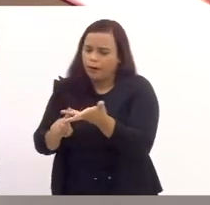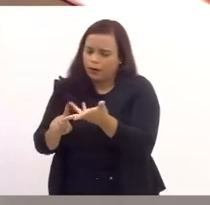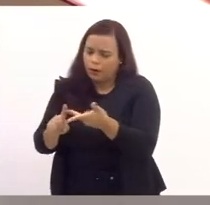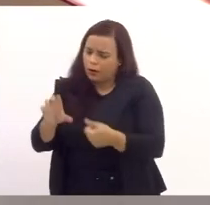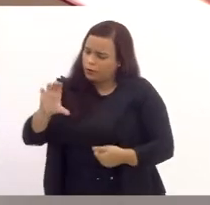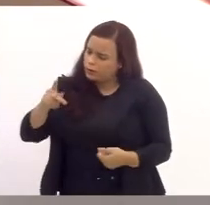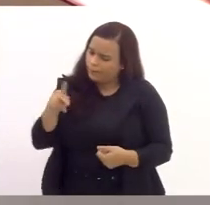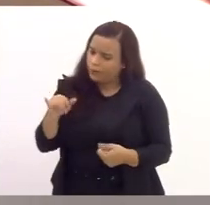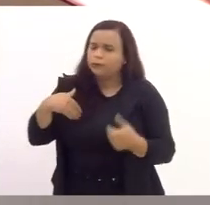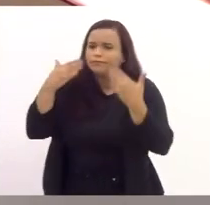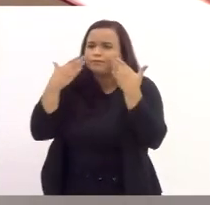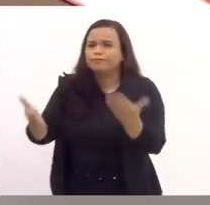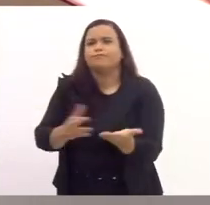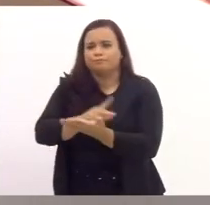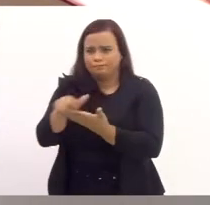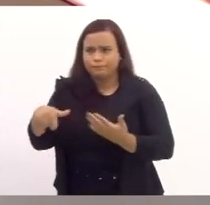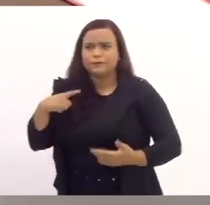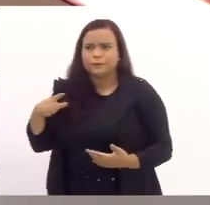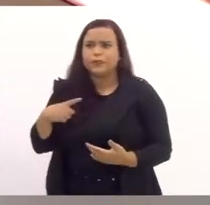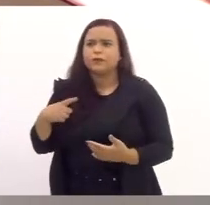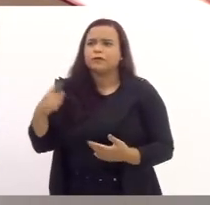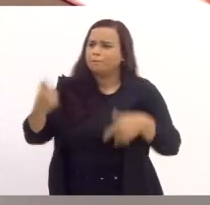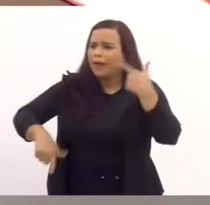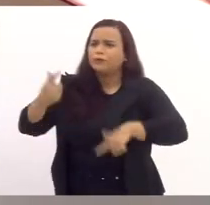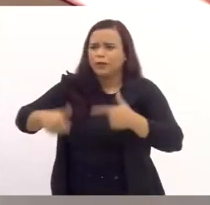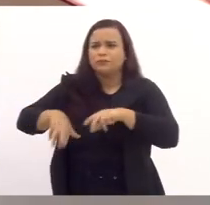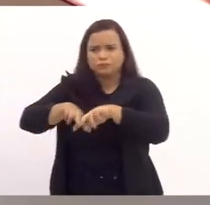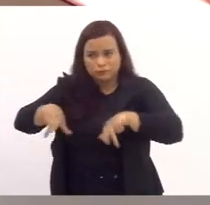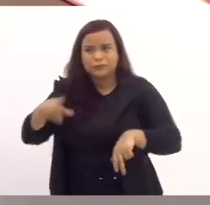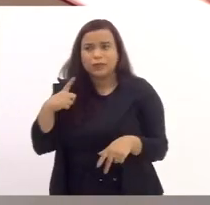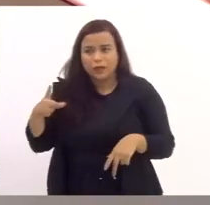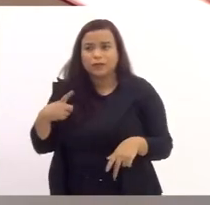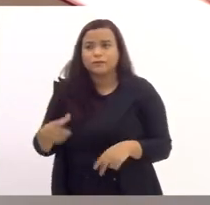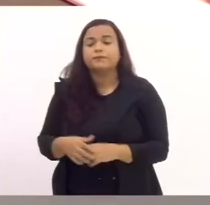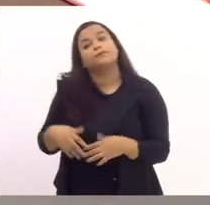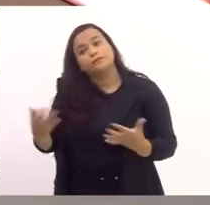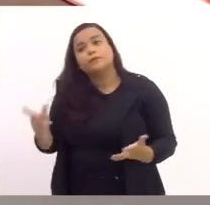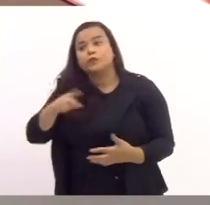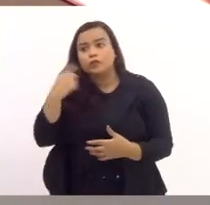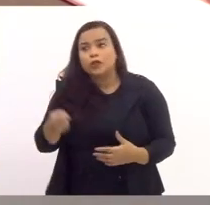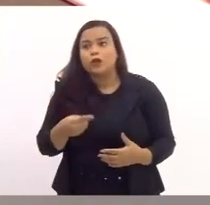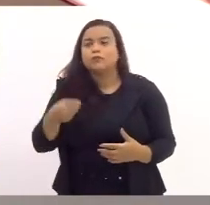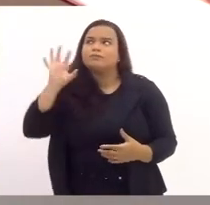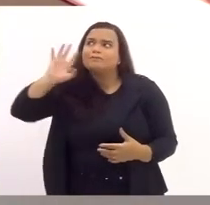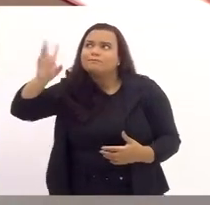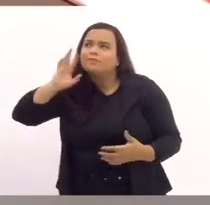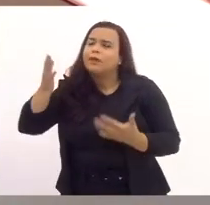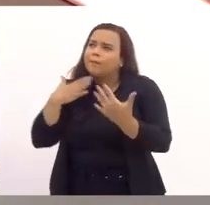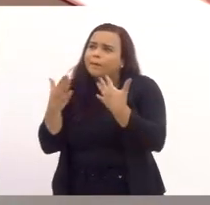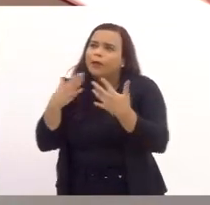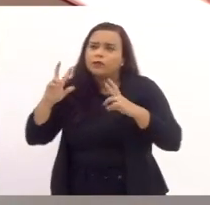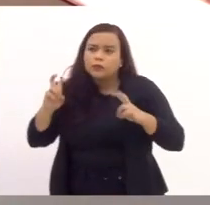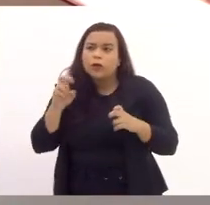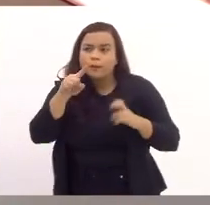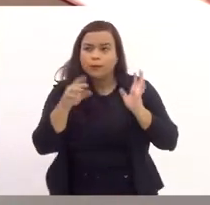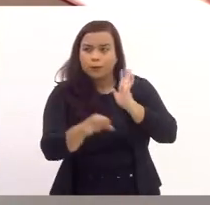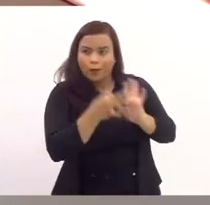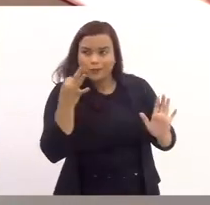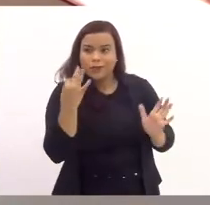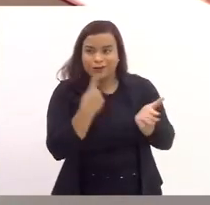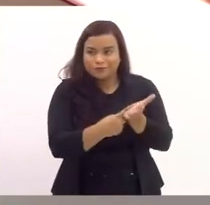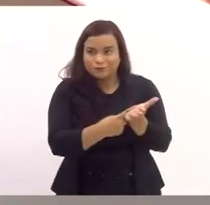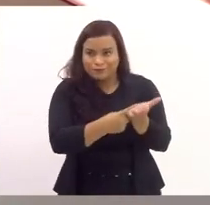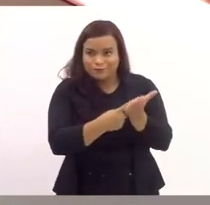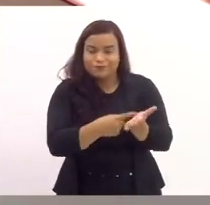aqui revelando, esses e vários outros. Então, a gente estava aqui divagando sobre esse contrato de concessão que a